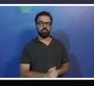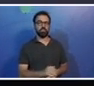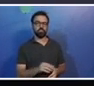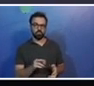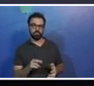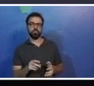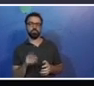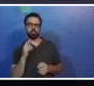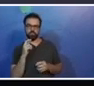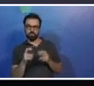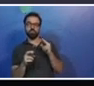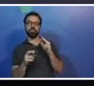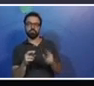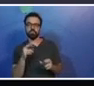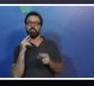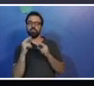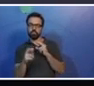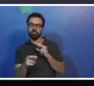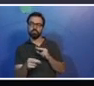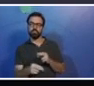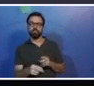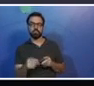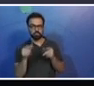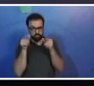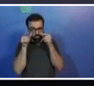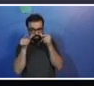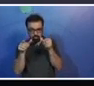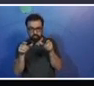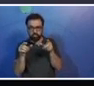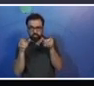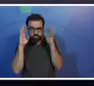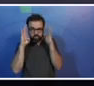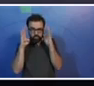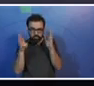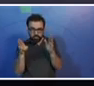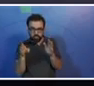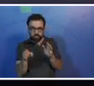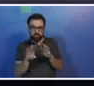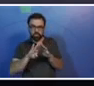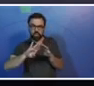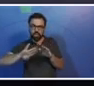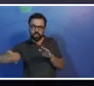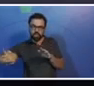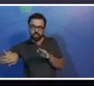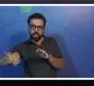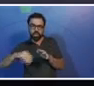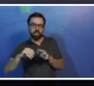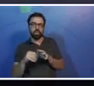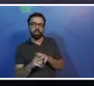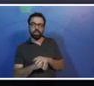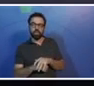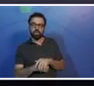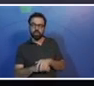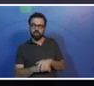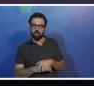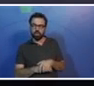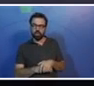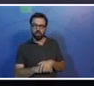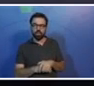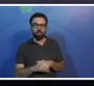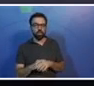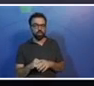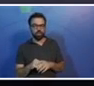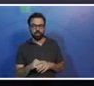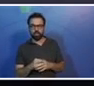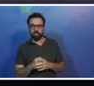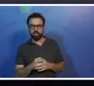respondendo as questões na sua apostila. Leia com atenção, elimine aquelas em que reconhecer o erro e concentre-se nas demais.